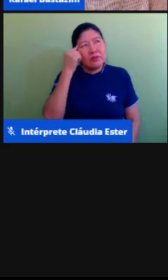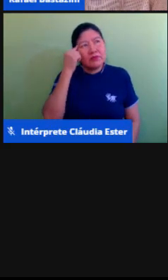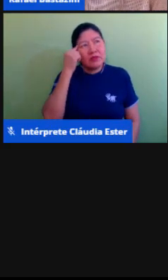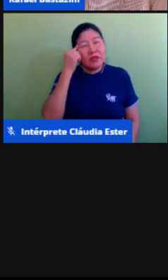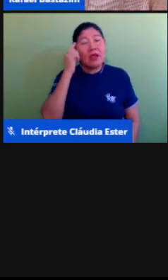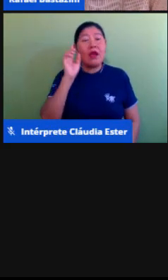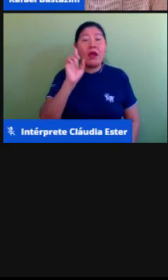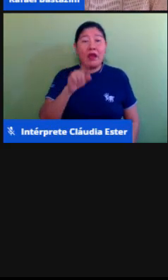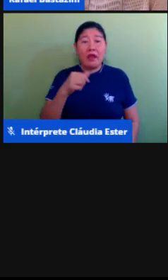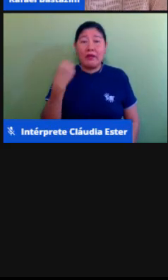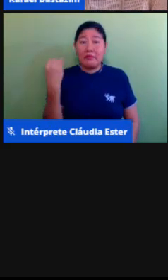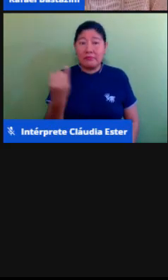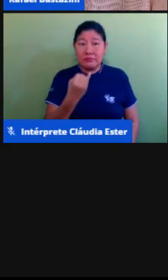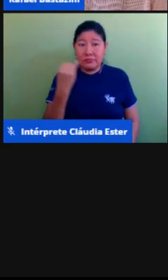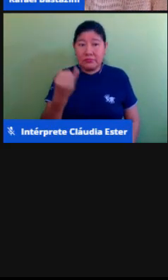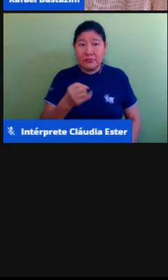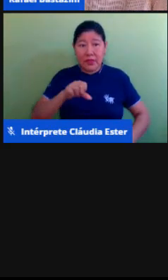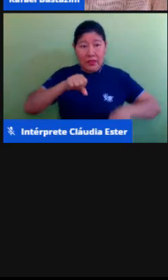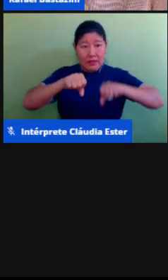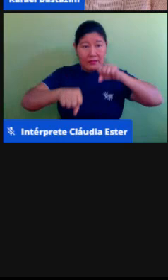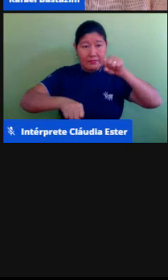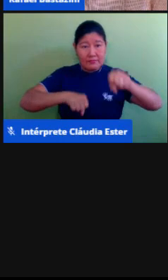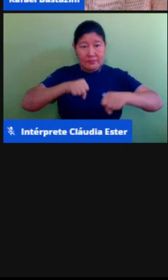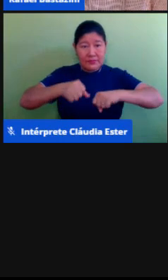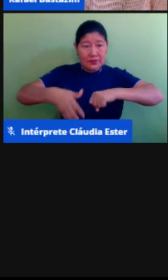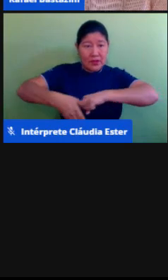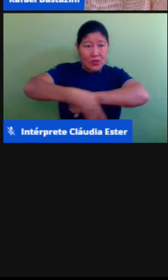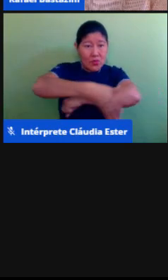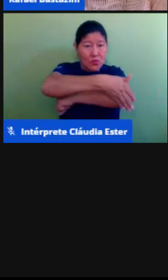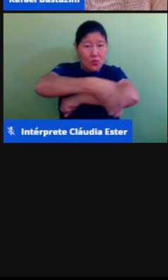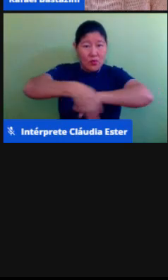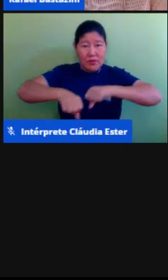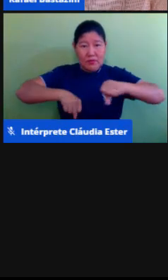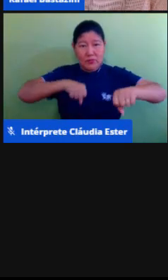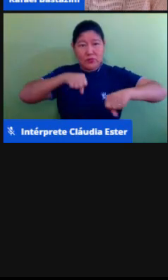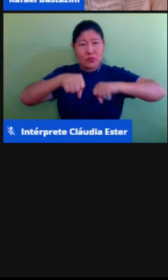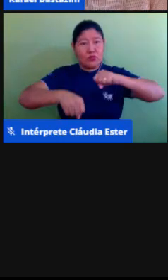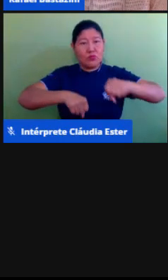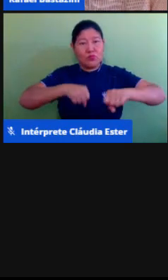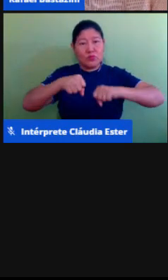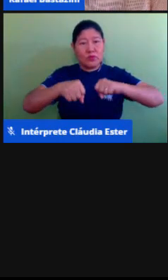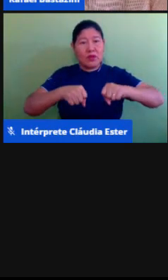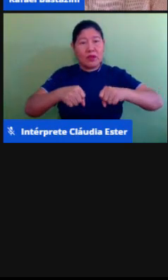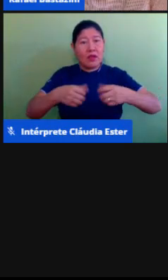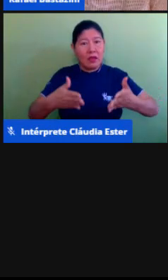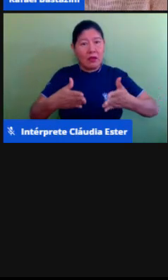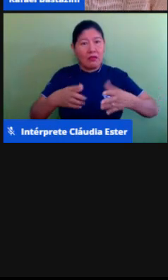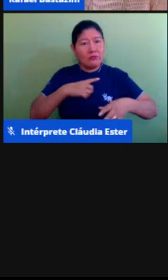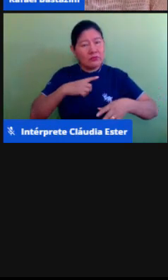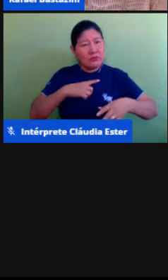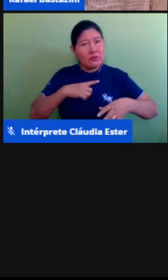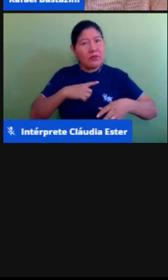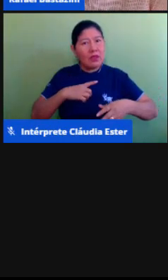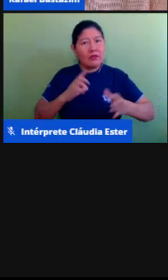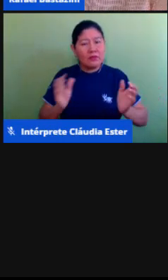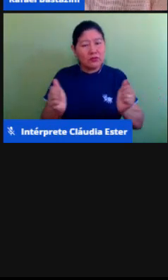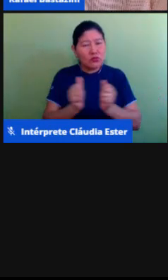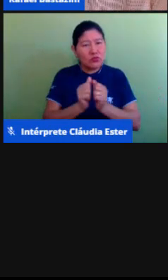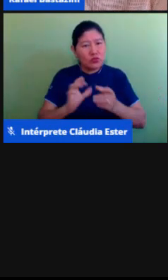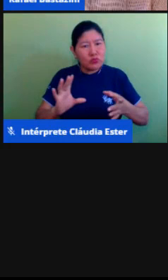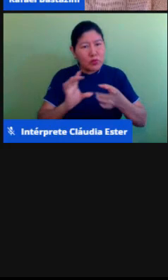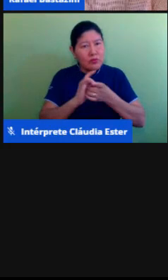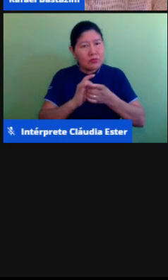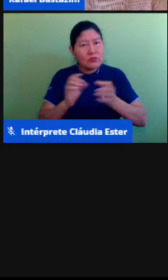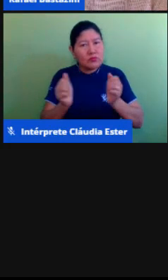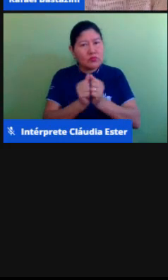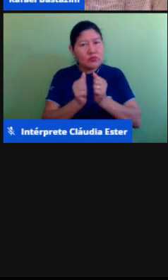elas representem o futuro. Elas estão imersas no presente, com as ruas, com as avenidas, com os carros, mas as